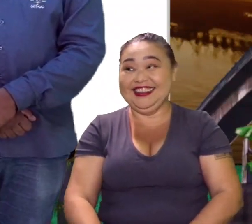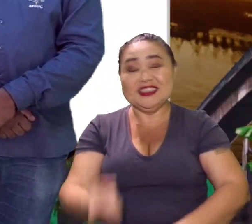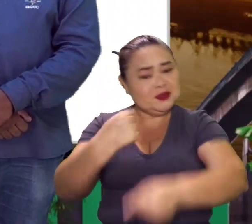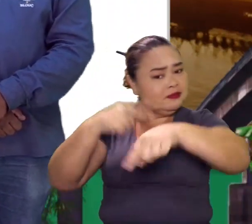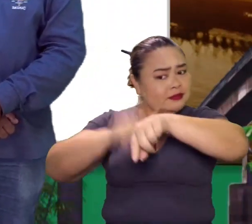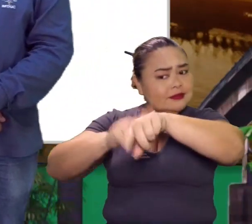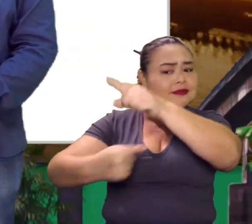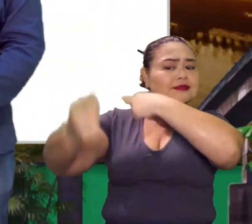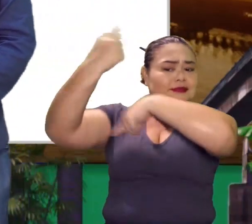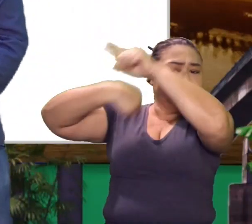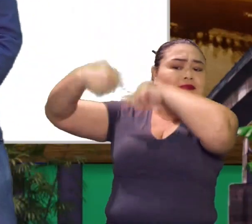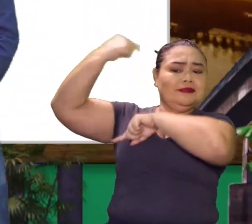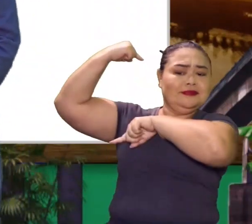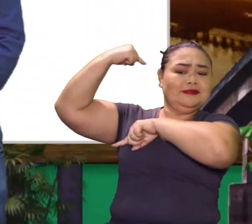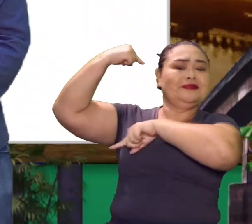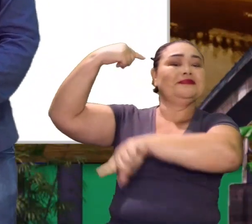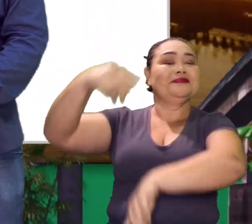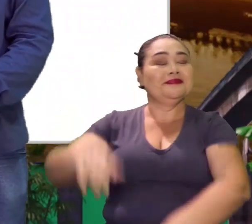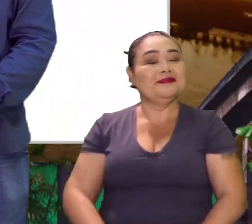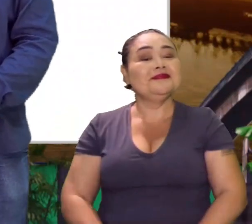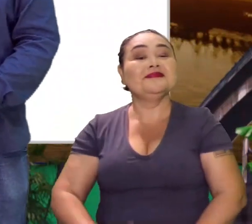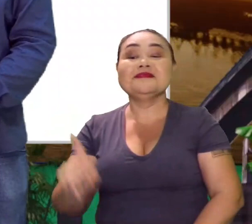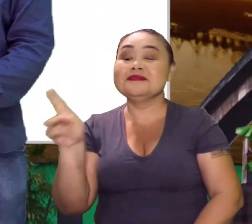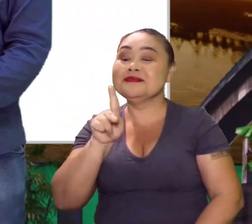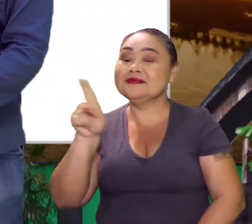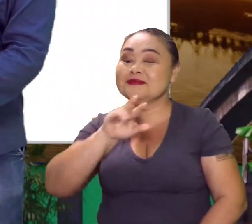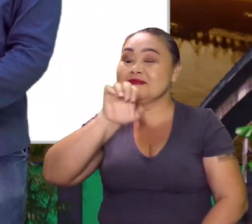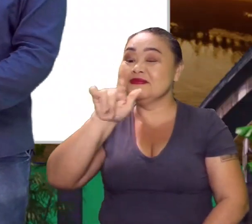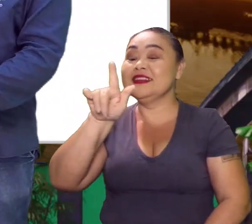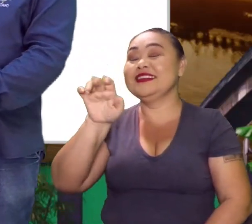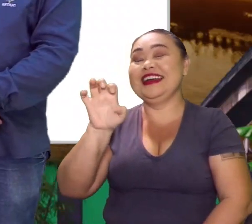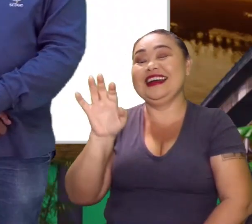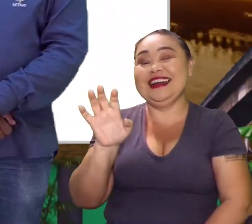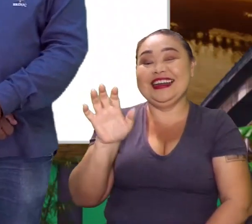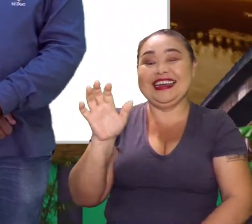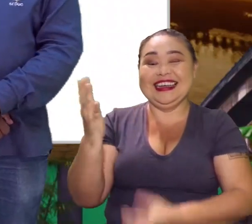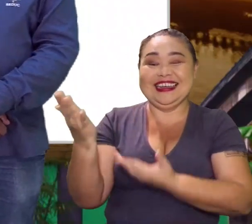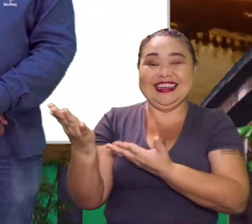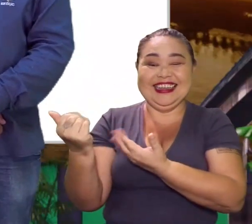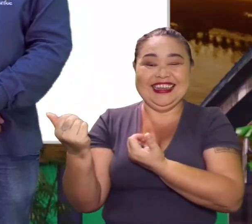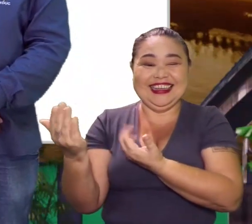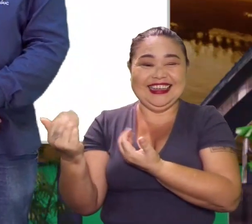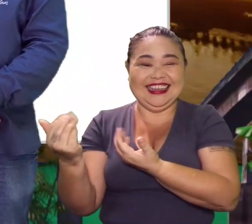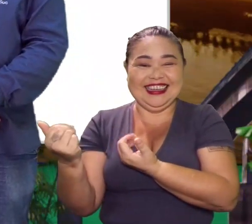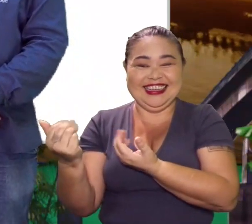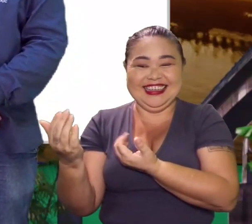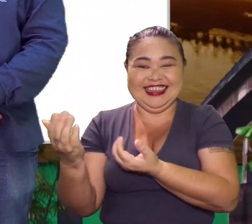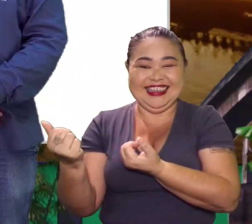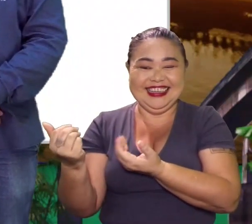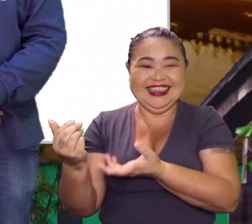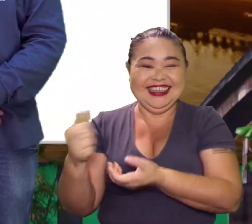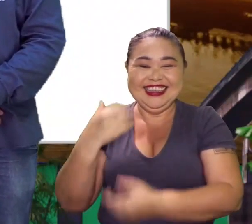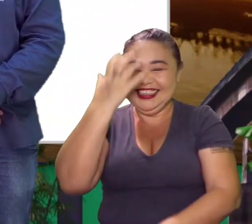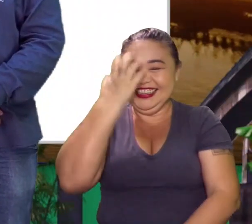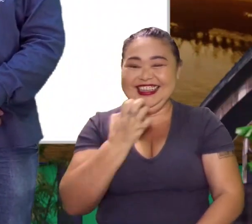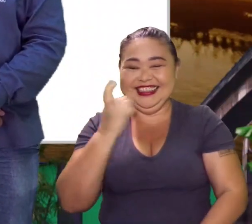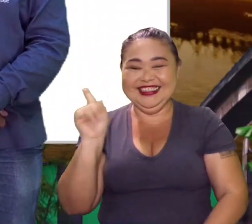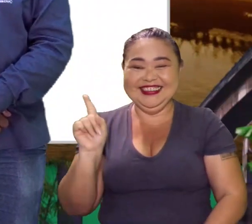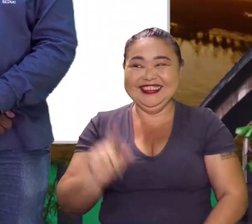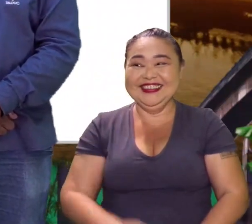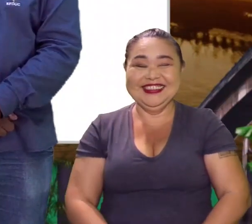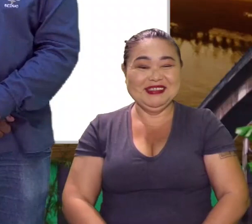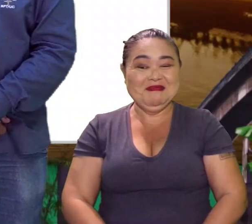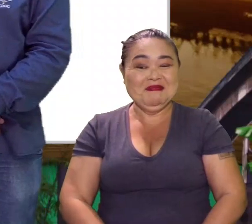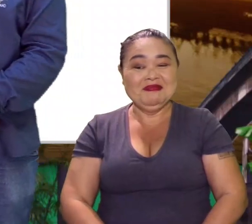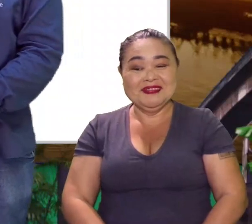Há muito tempo atrás, quando o professor Jorginho era jovem. Muito tempo. Estou falando sério, a mulher começa a rir de mim,